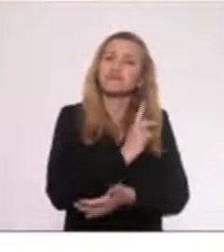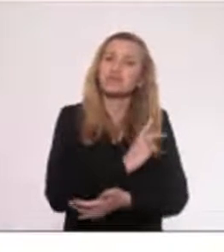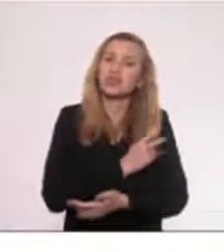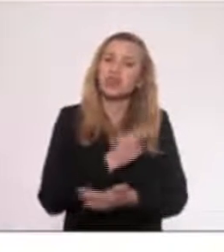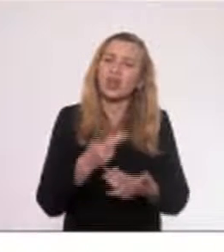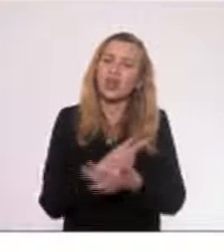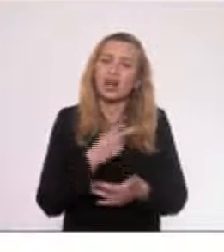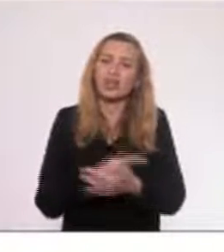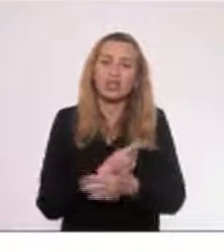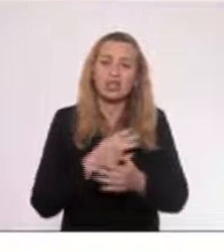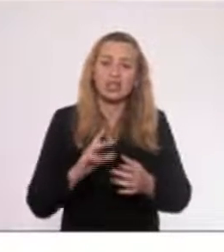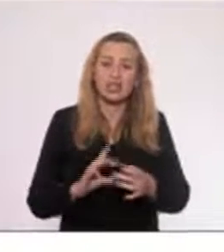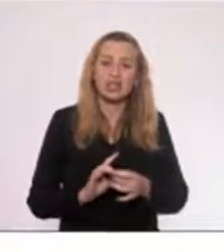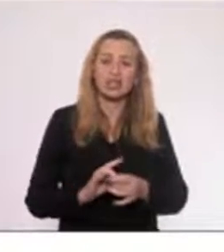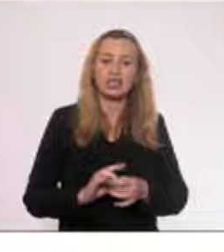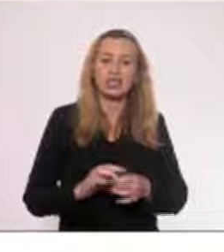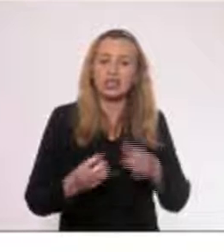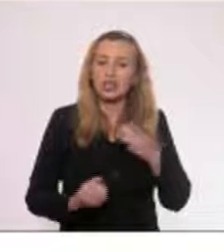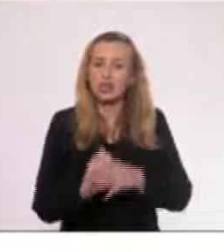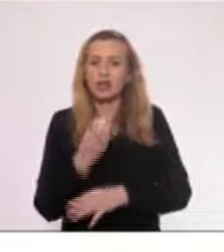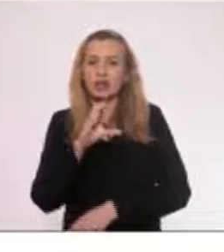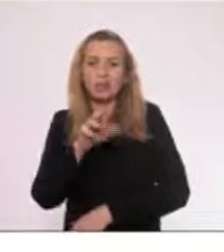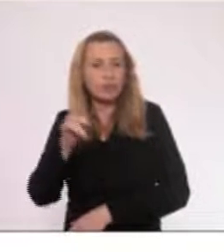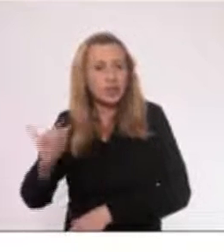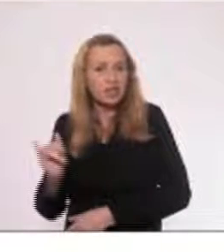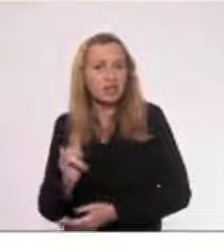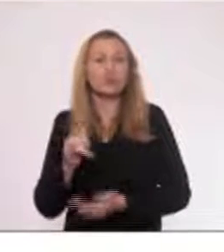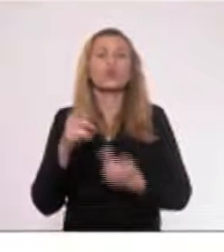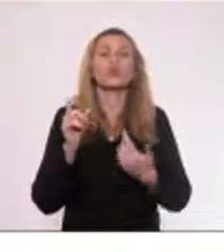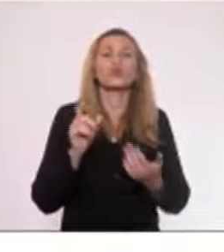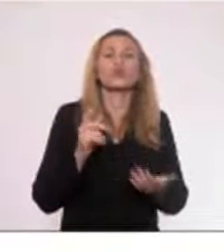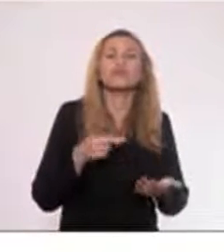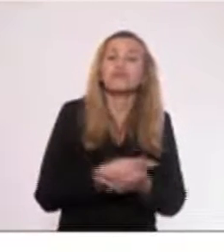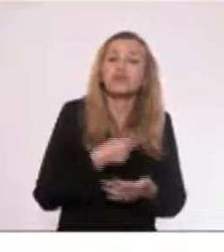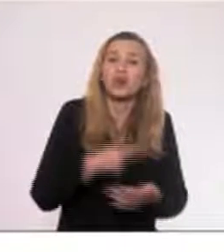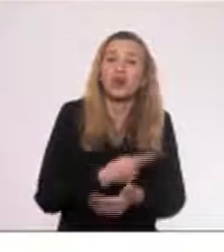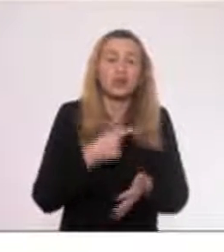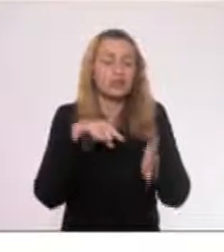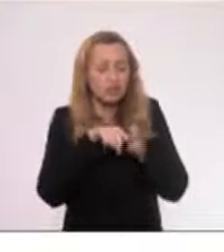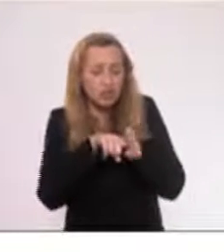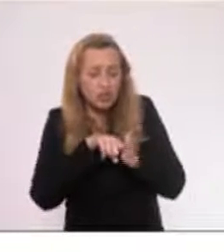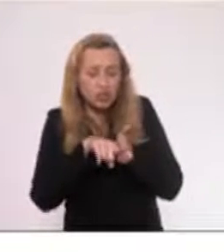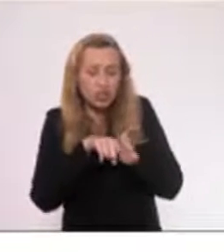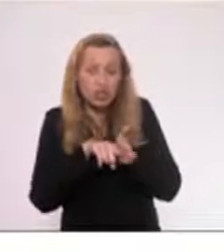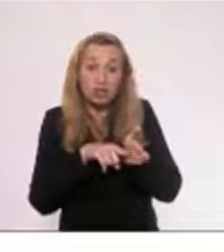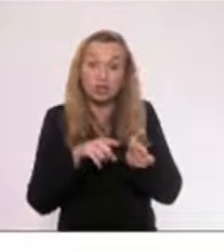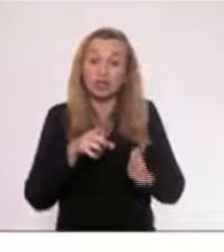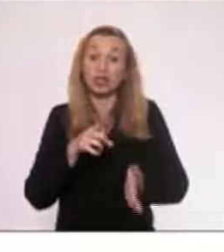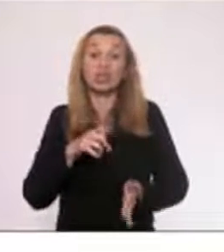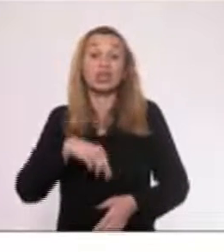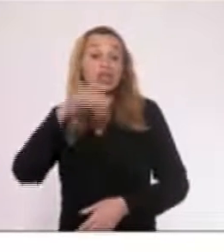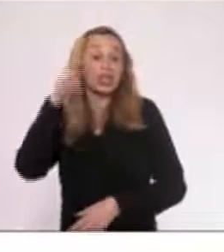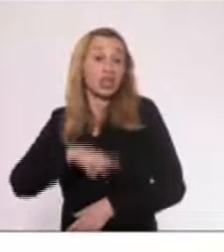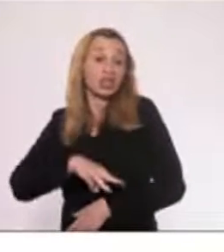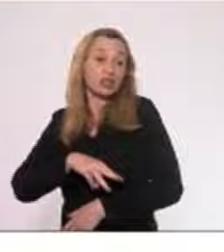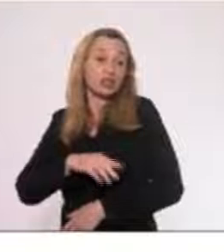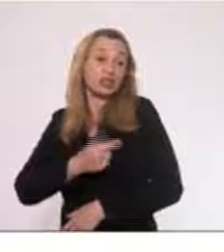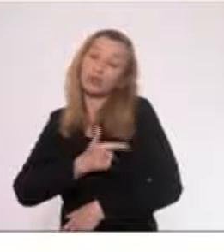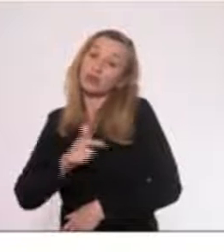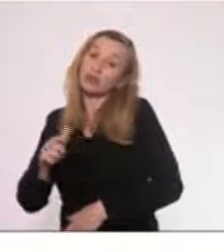uma CPI? O que há de errado em investigar quem não deve, não